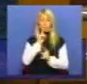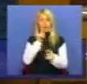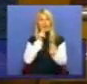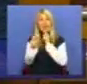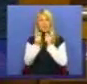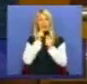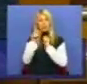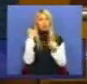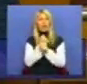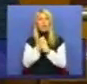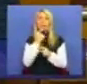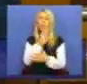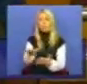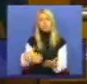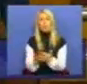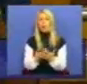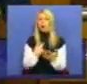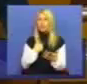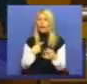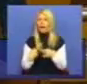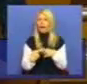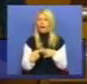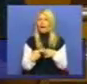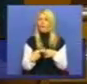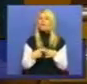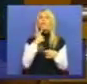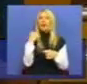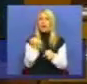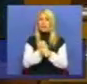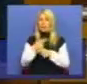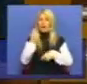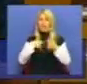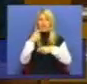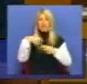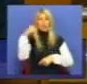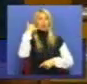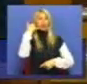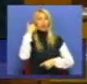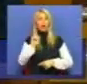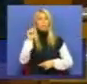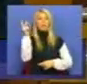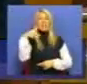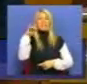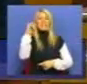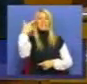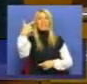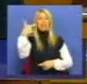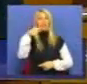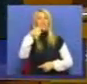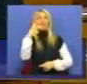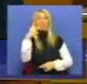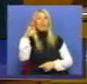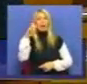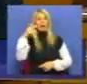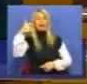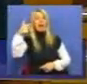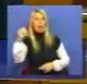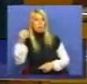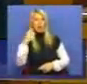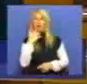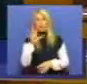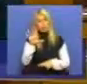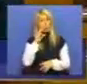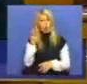que lhe dizem é apetecível. Vai trabalhar na venda por telefone de kits de televisão por cabo. Dizem-lhe que não espere ter